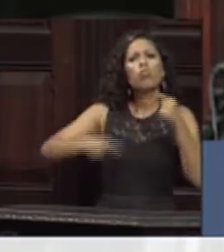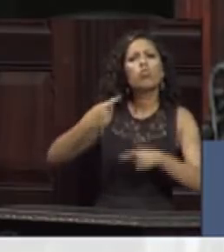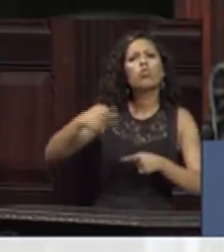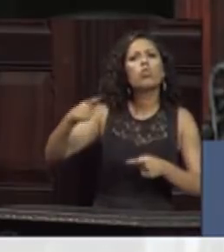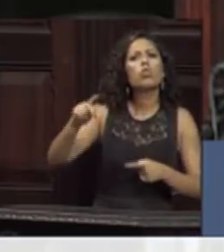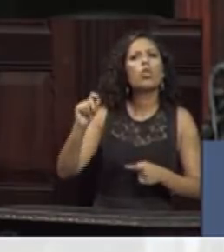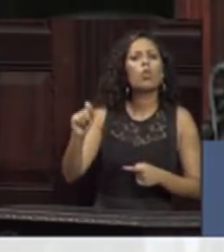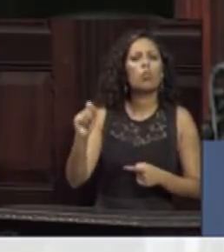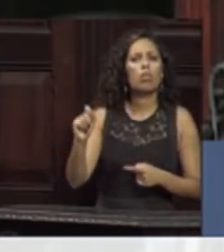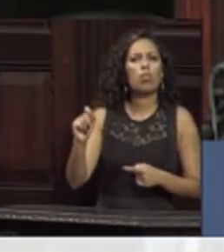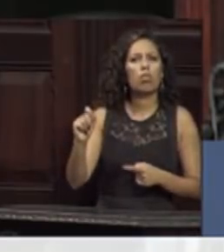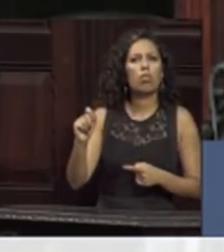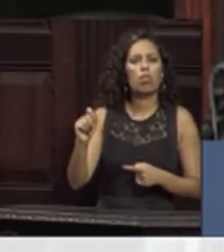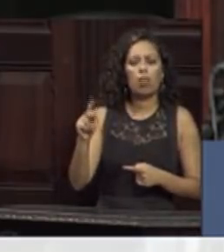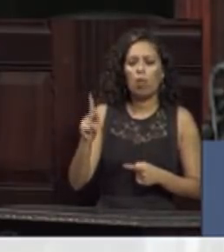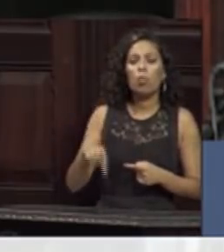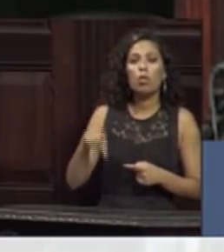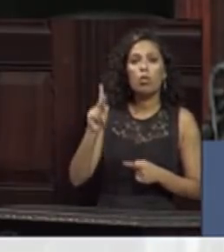comprava petróleo